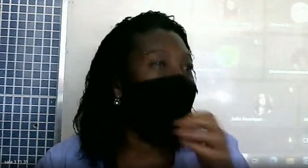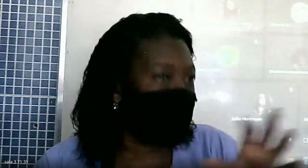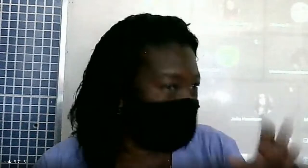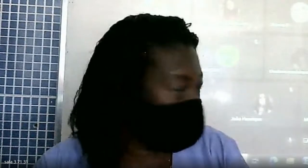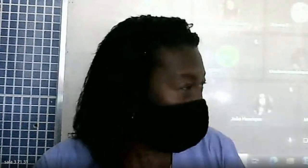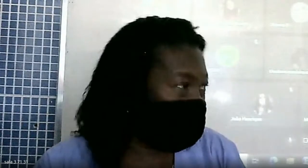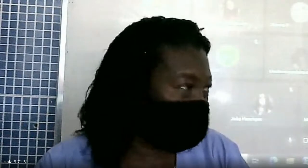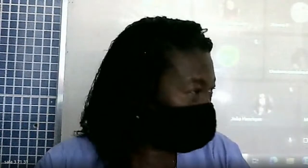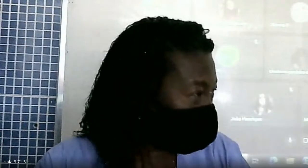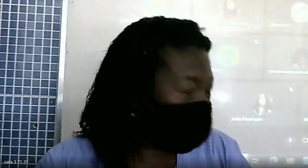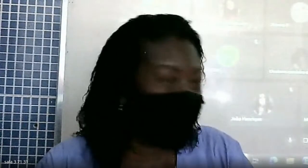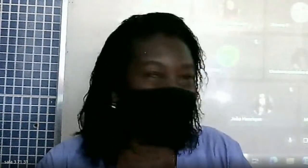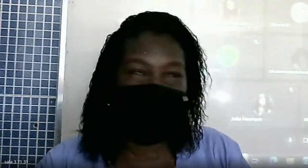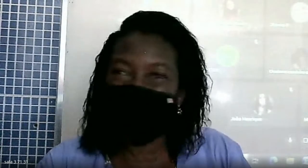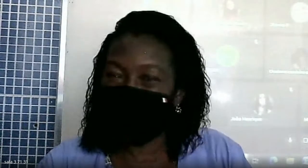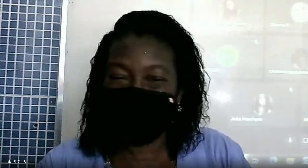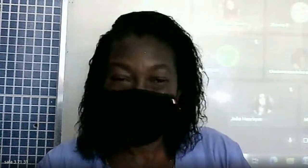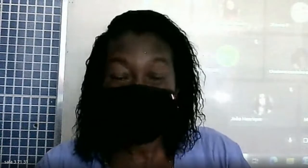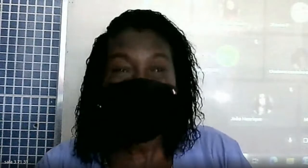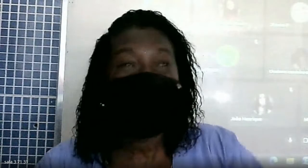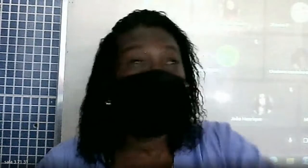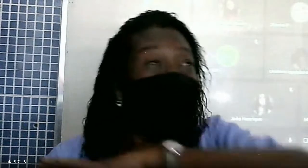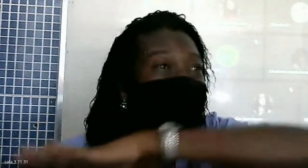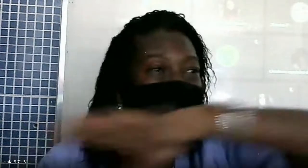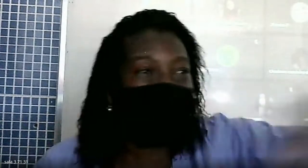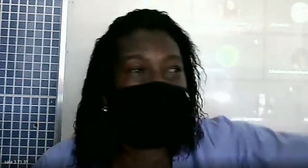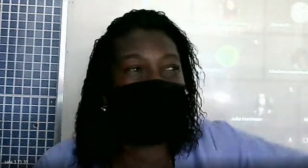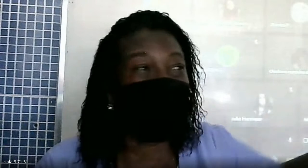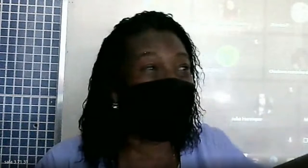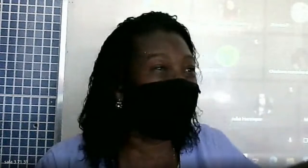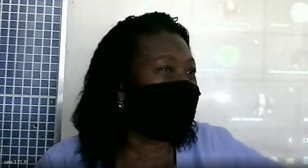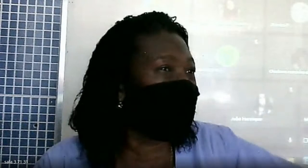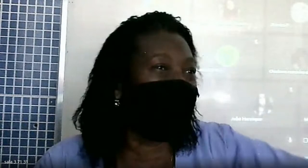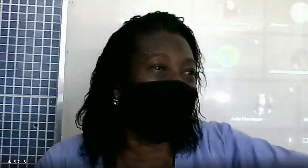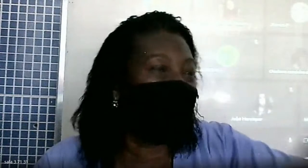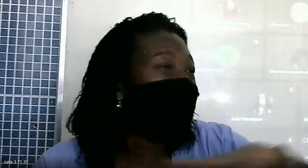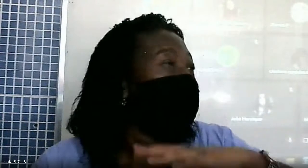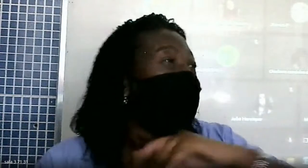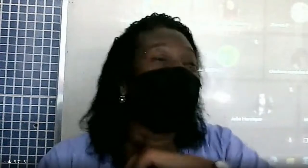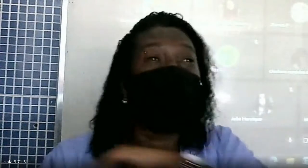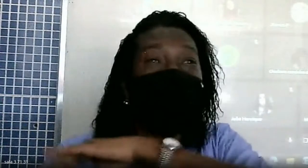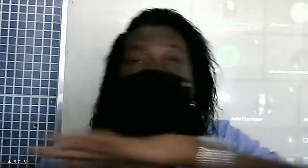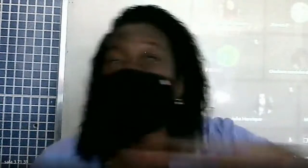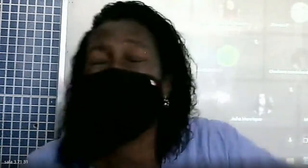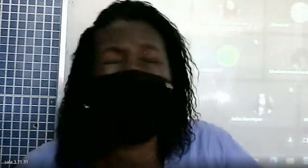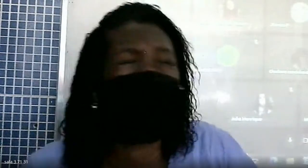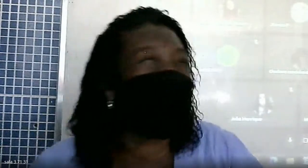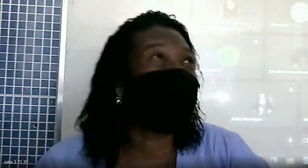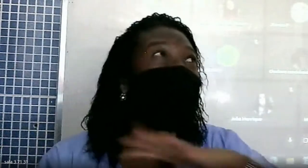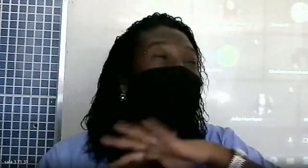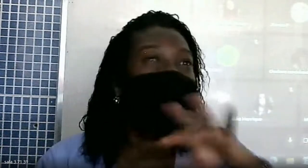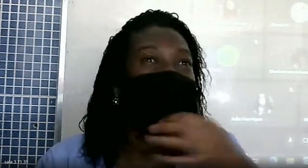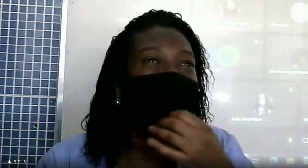o Charme. Olha, precisa ver. Estava lotada aquela praça de alimentação ali. O pessoal